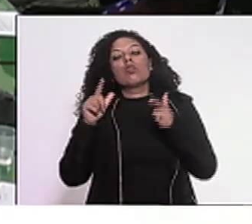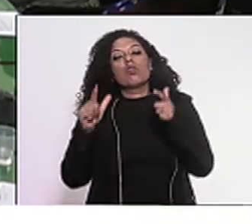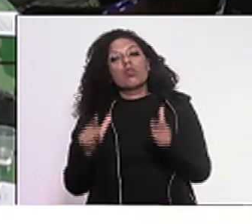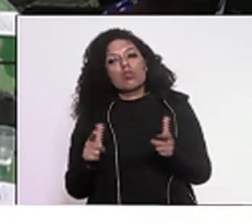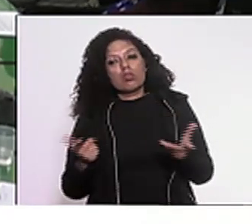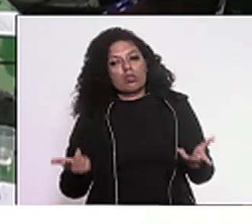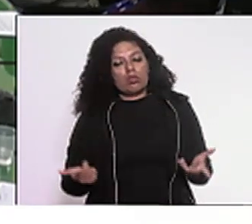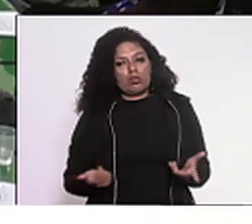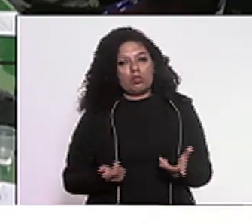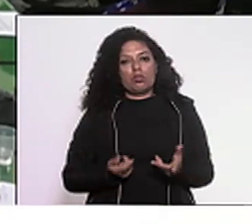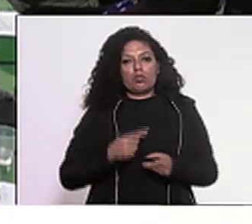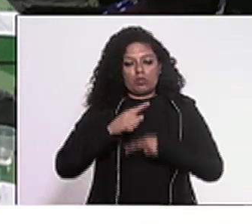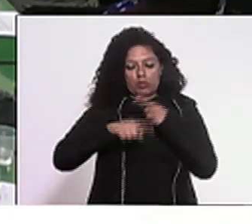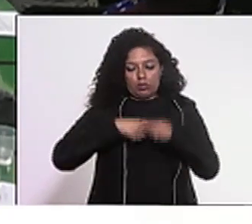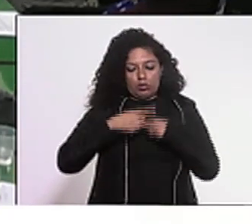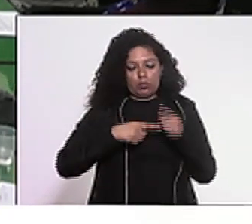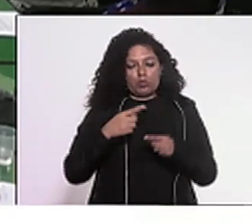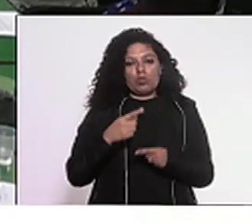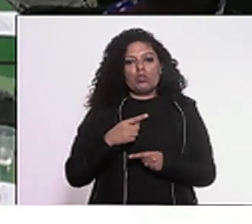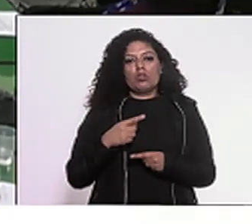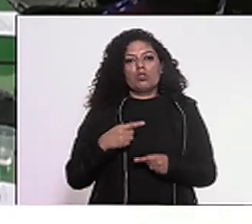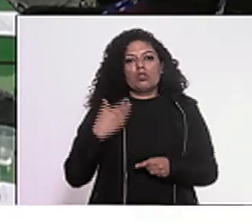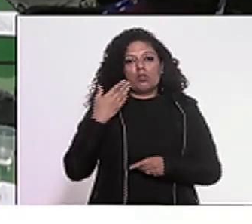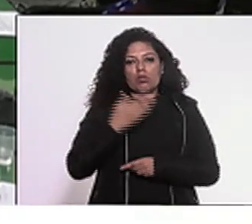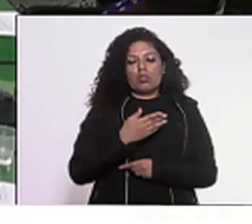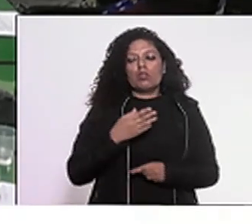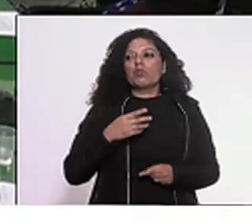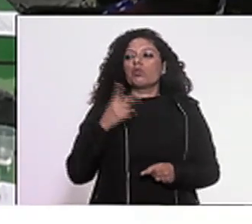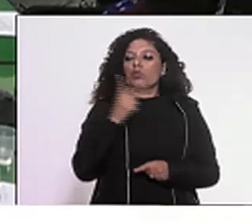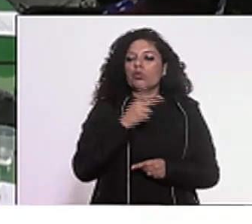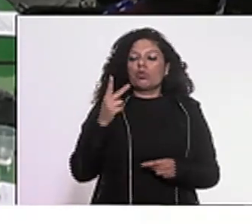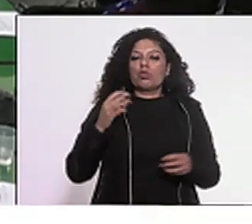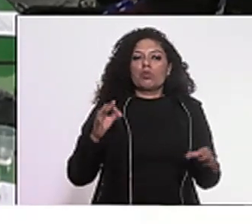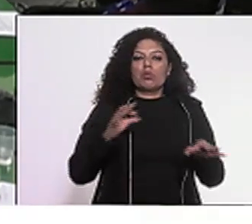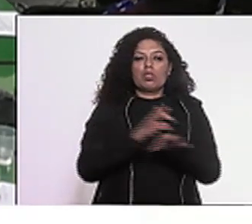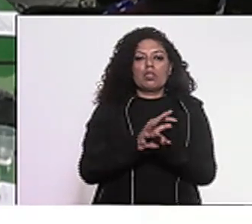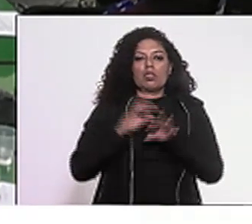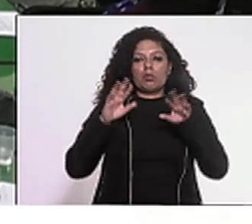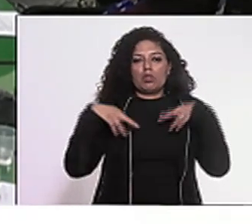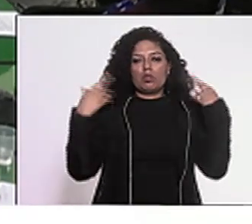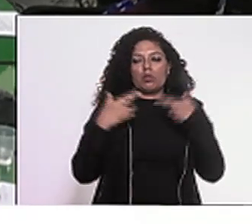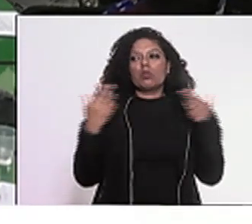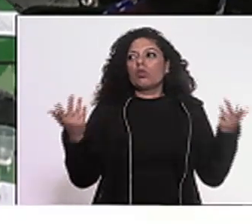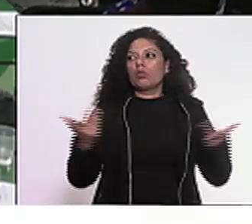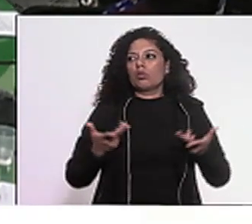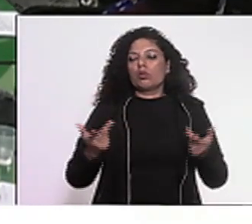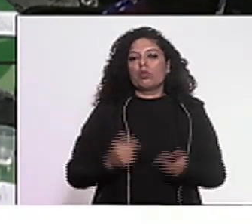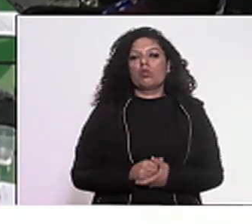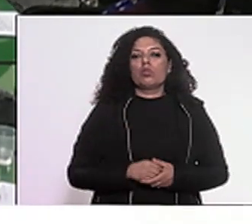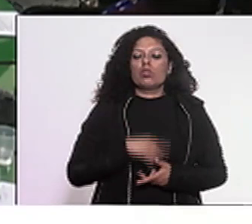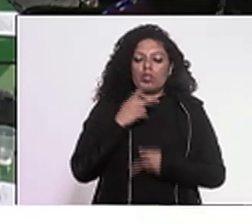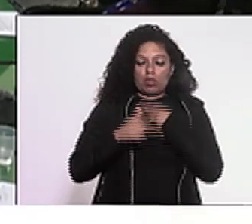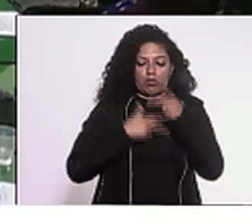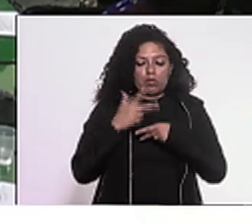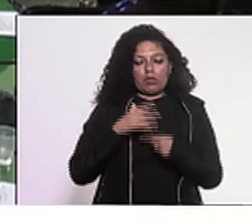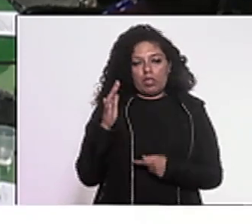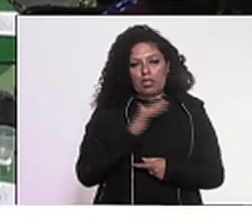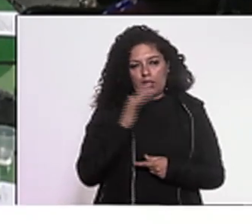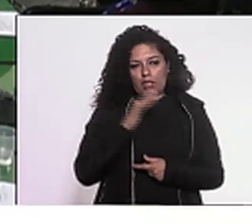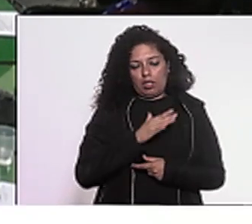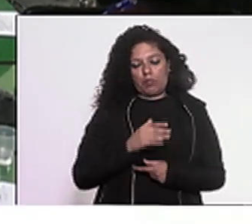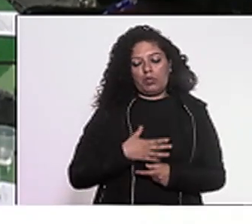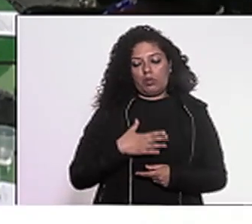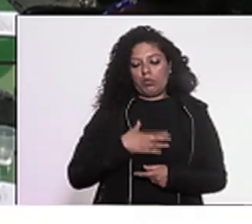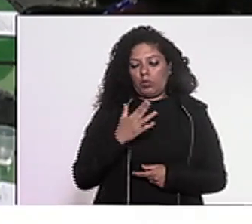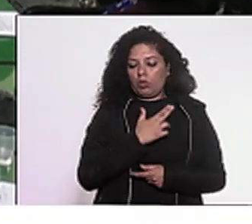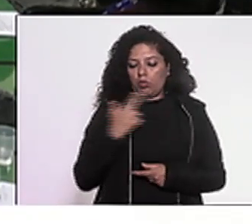e depois eu prometo que a gente vai para os dois últimos para concluir a nossa audiência de hoje. Eu vou ser bem breve também. Eu me